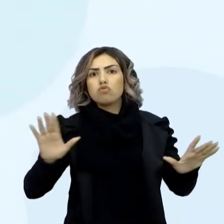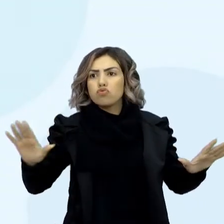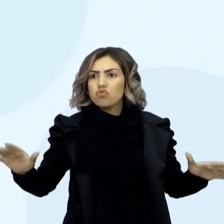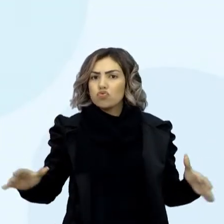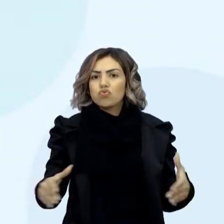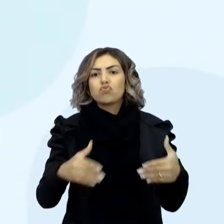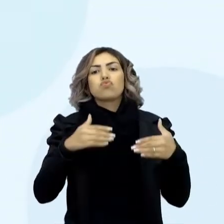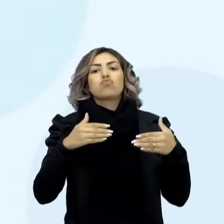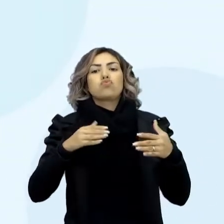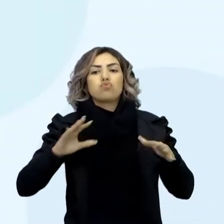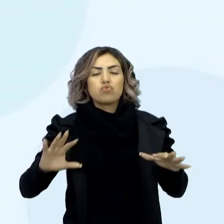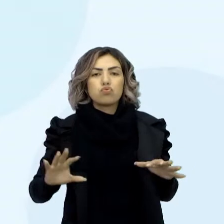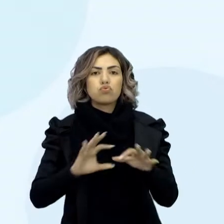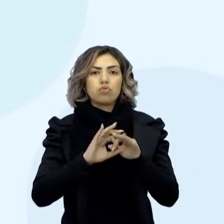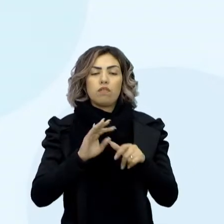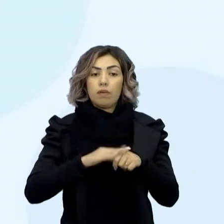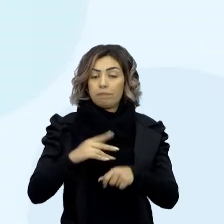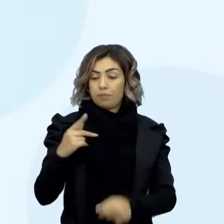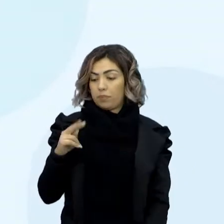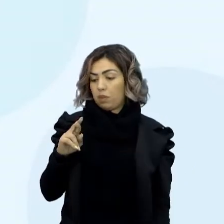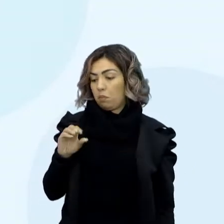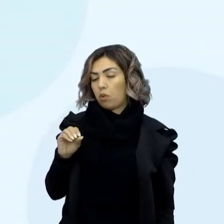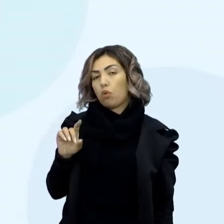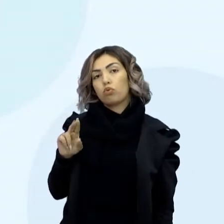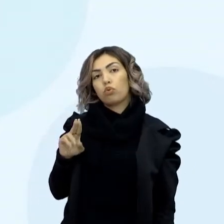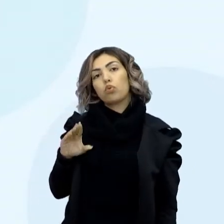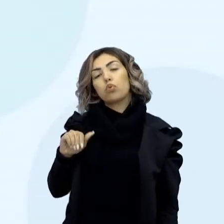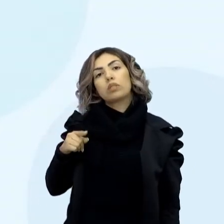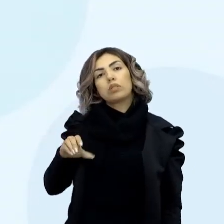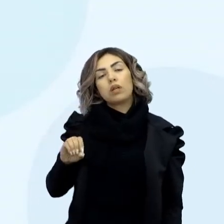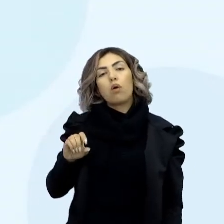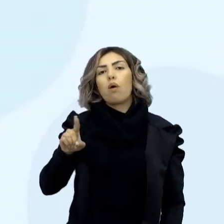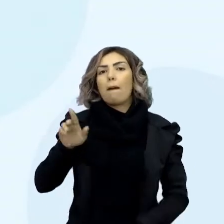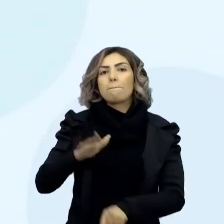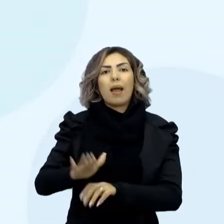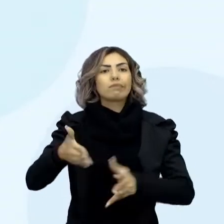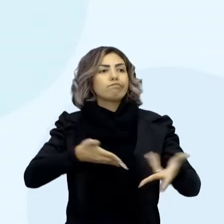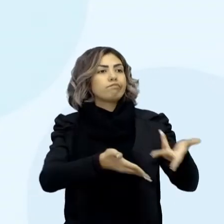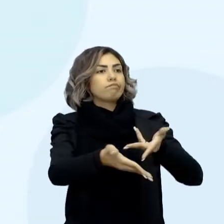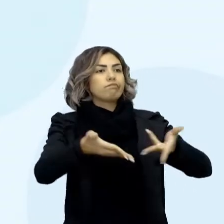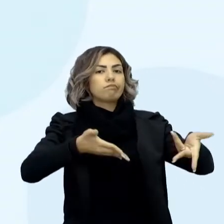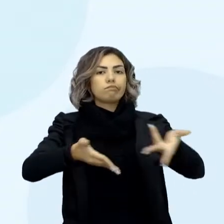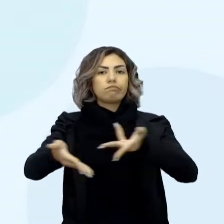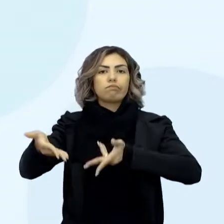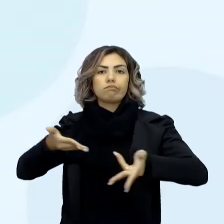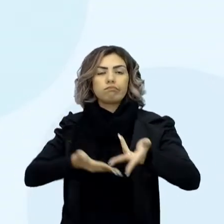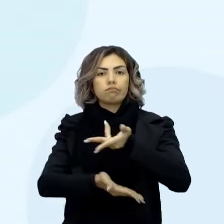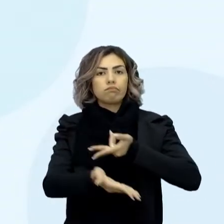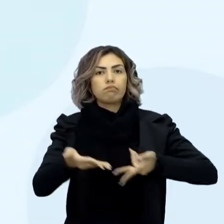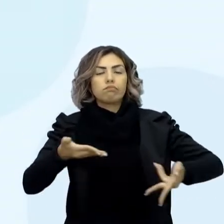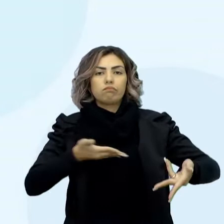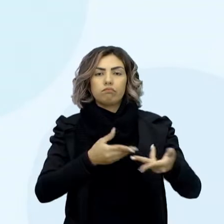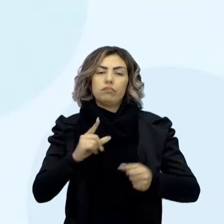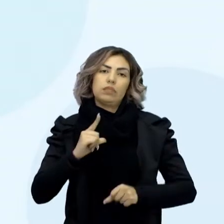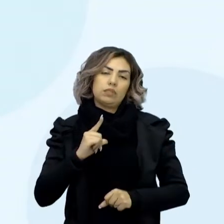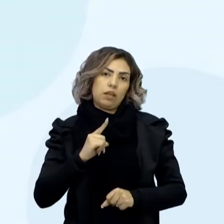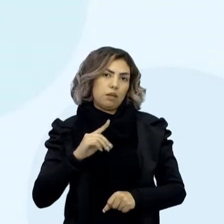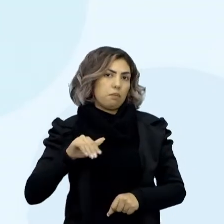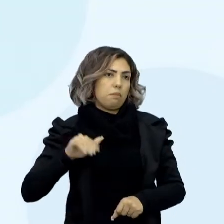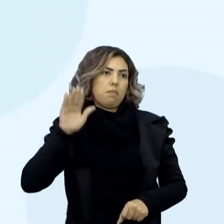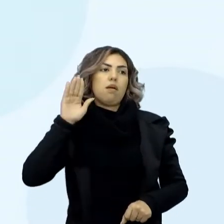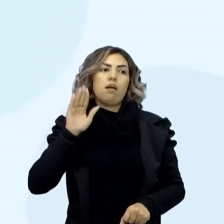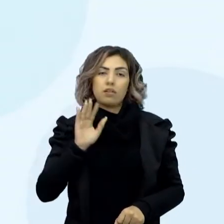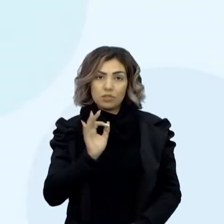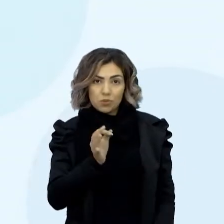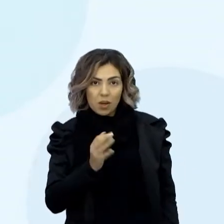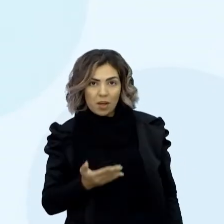está ligado. Eu acho que a produção é o momento onde a gente mais se envolve com todas as áreas, com todas as profissões relacionadas a essa área, não é,